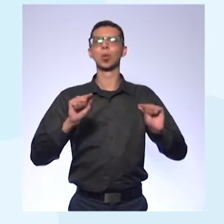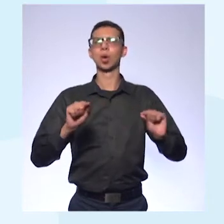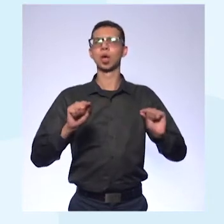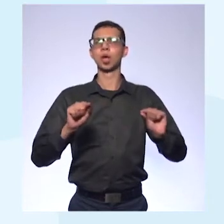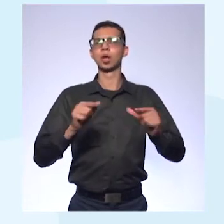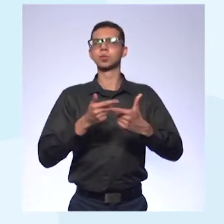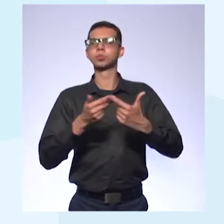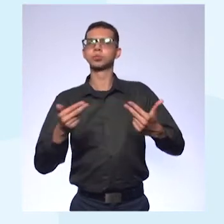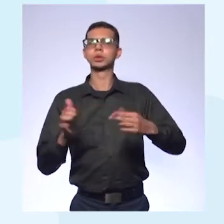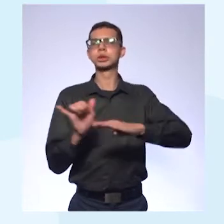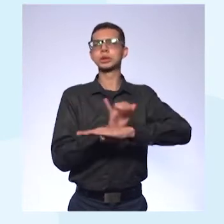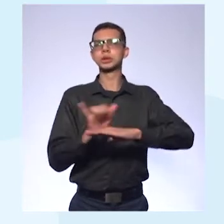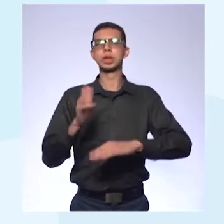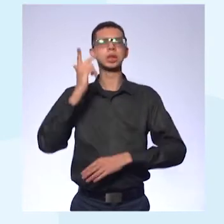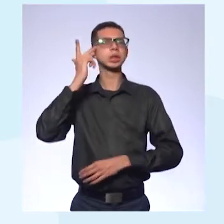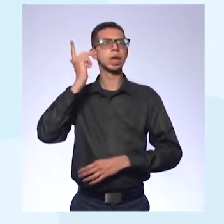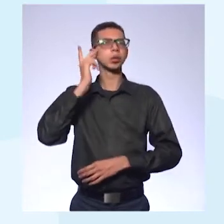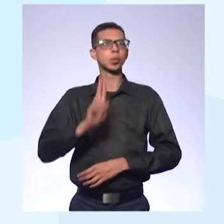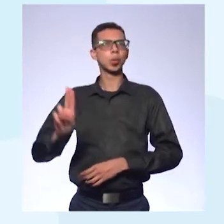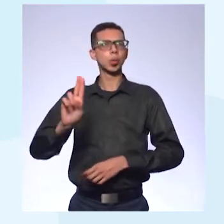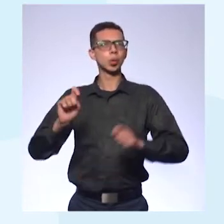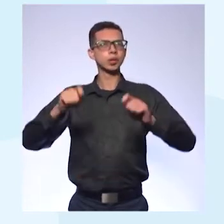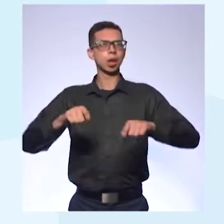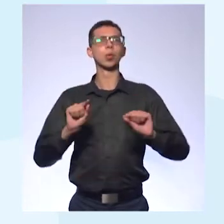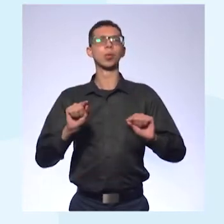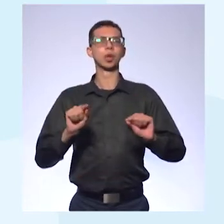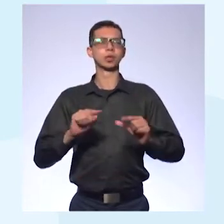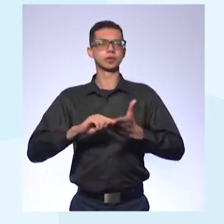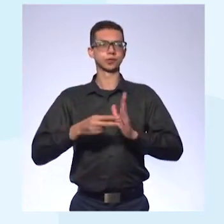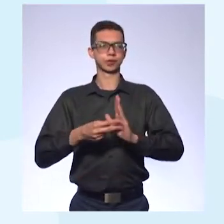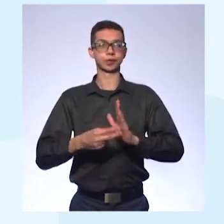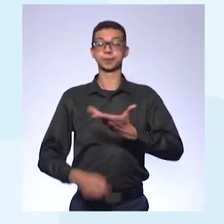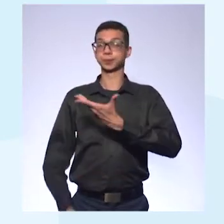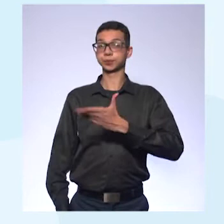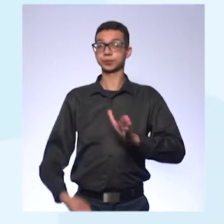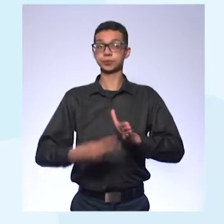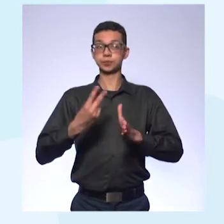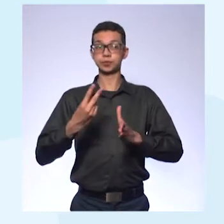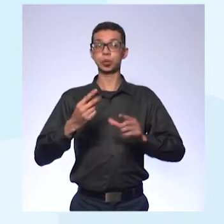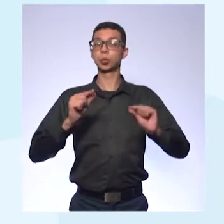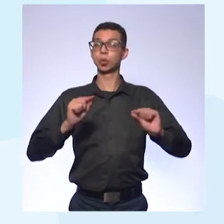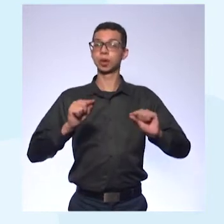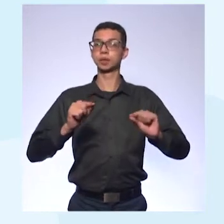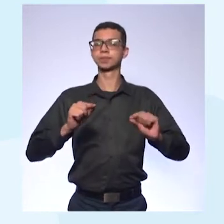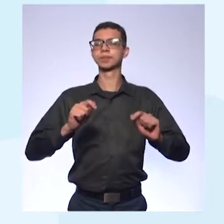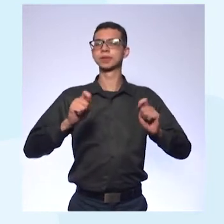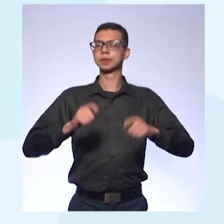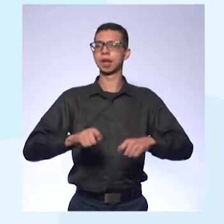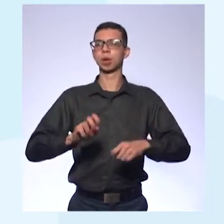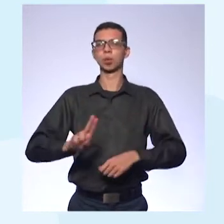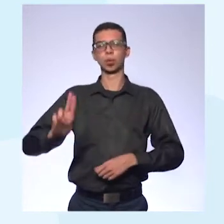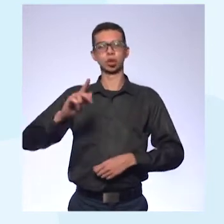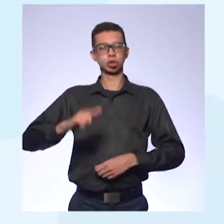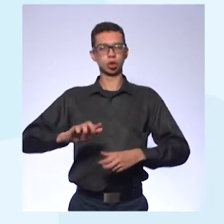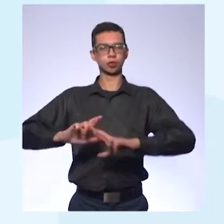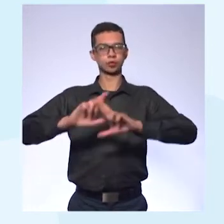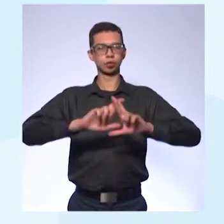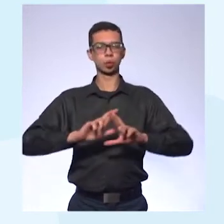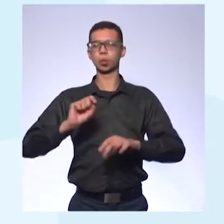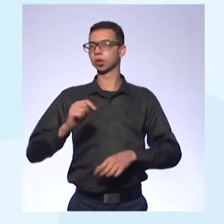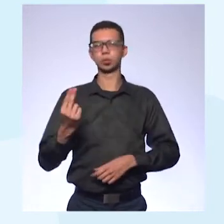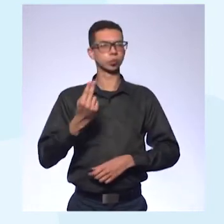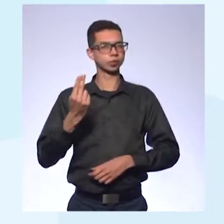Segunda questão: qual a diferença entre recursos renováveis e não renováveis? Então, 2 minutos